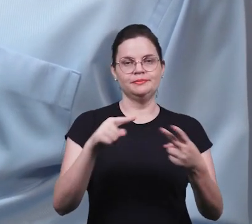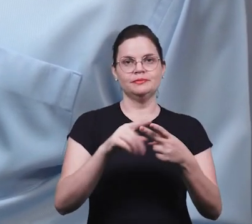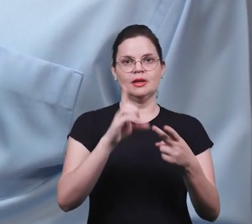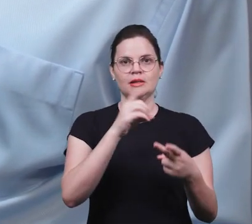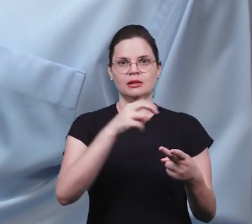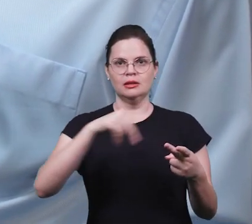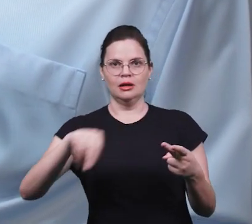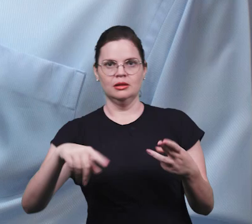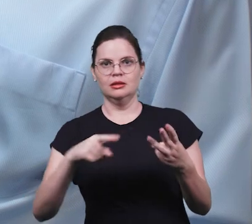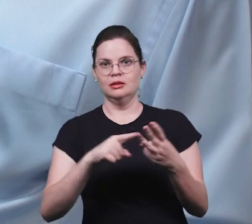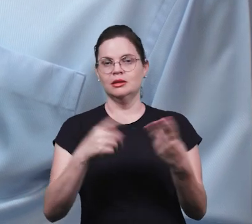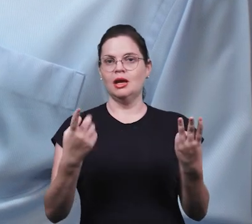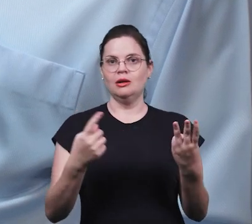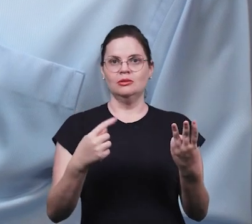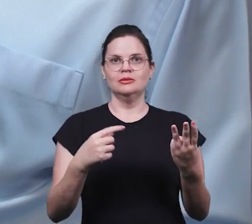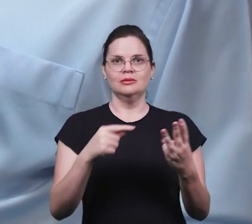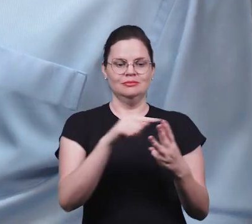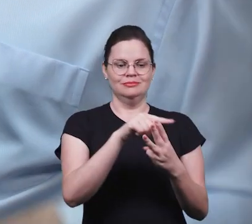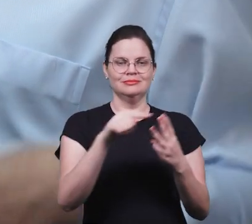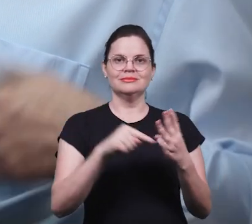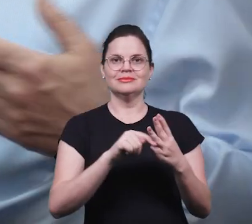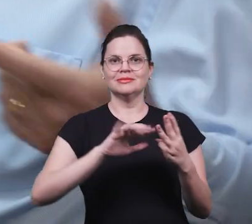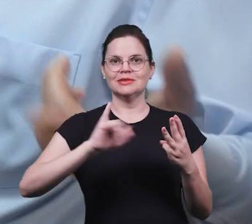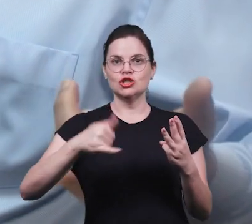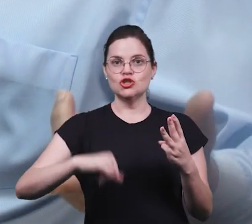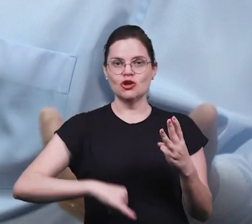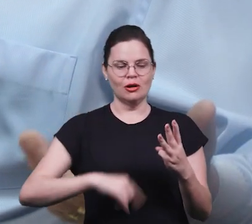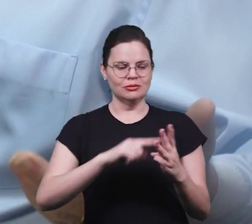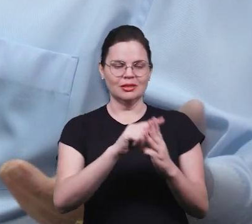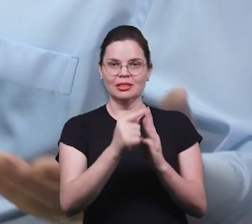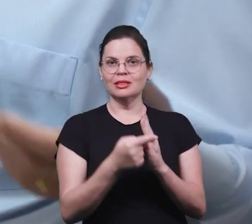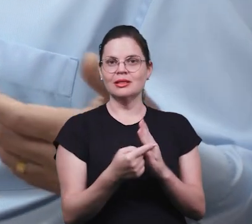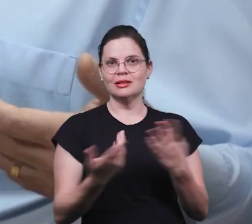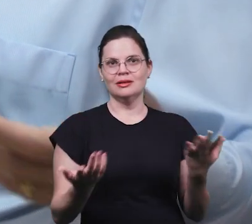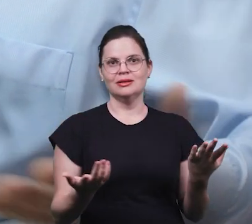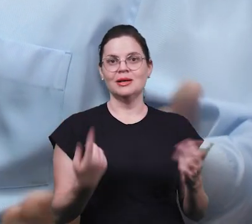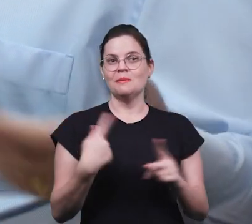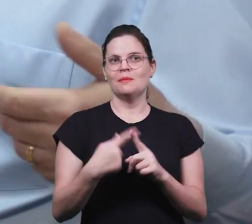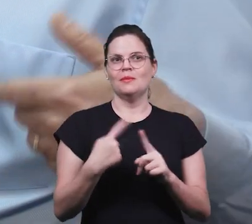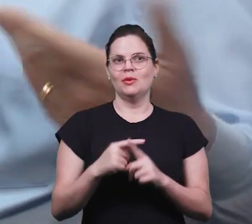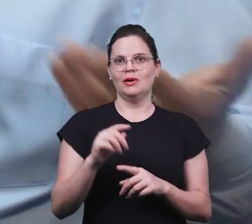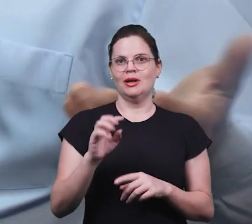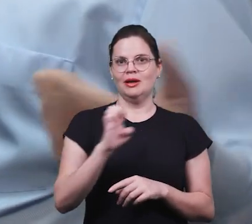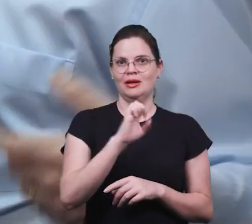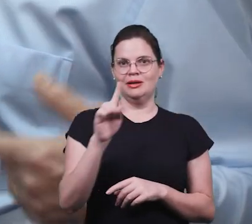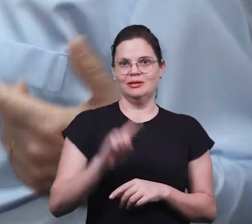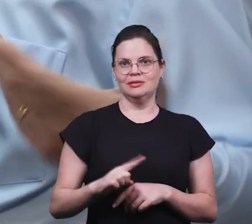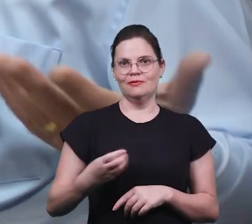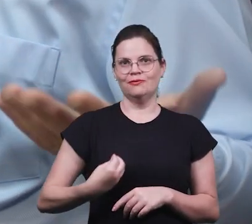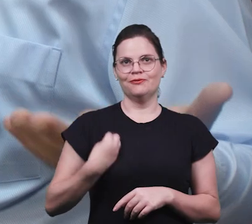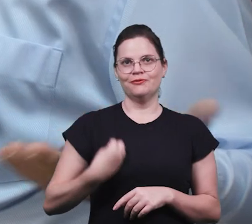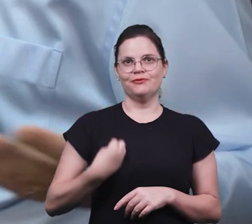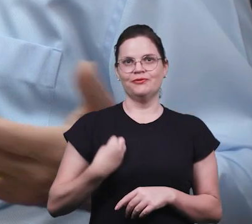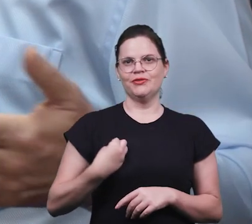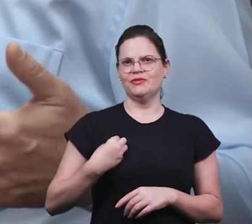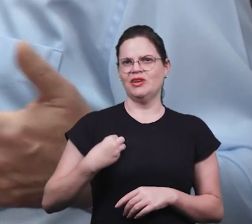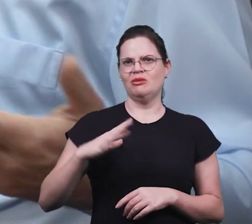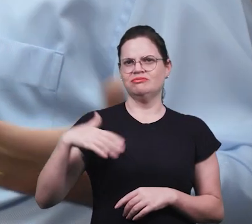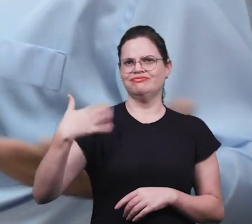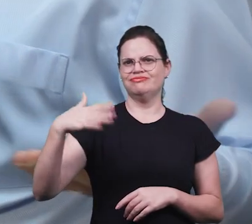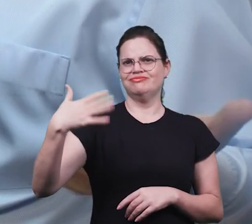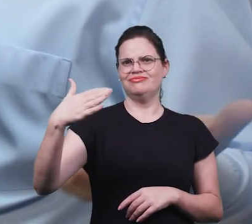né? Ele cita, se tiver esses 3, a gente vê E Ezequiel viveu quase mais